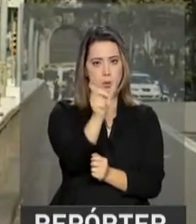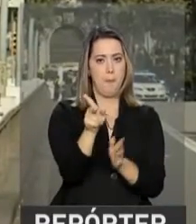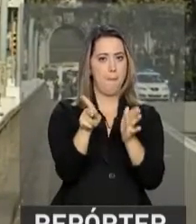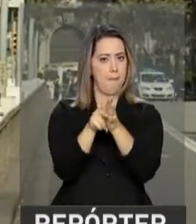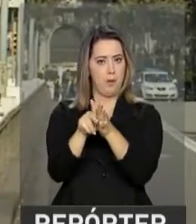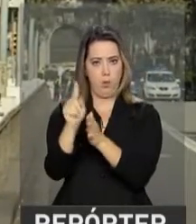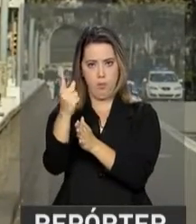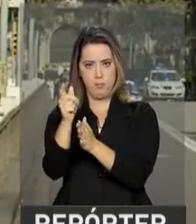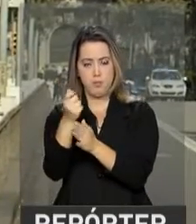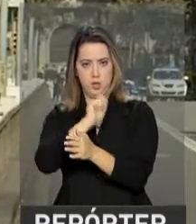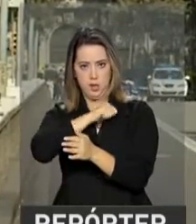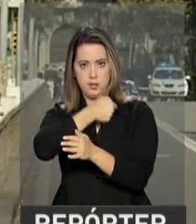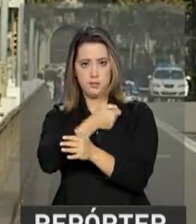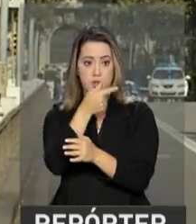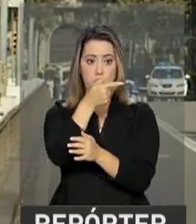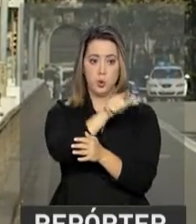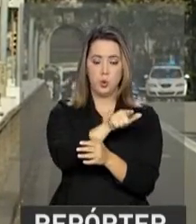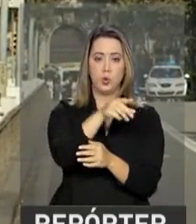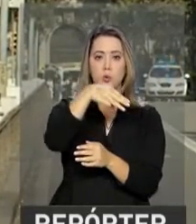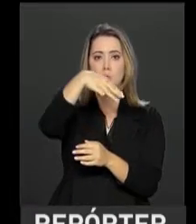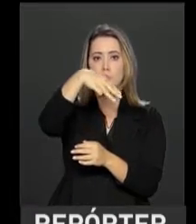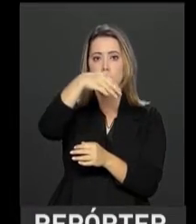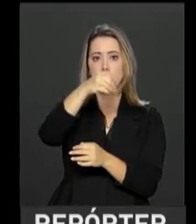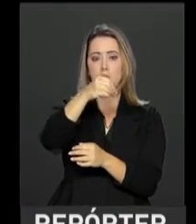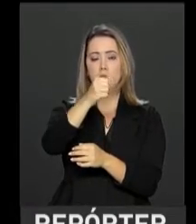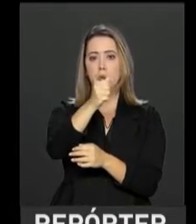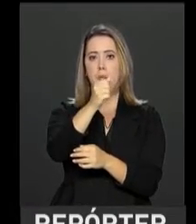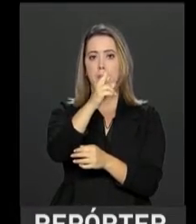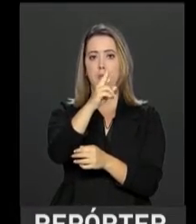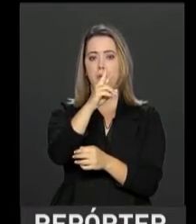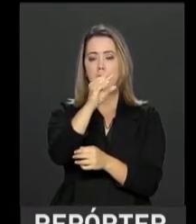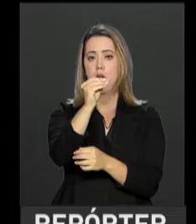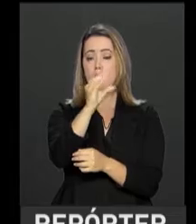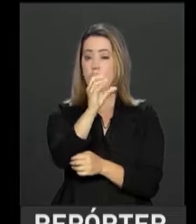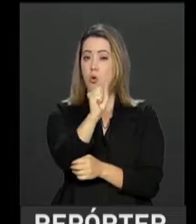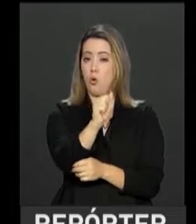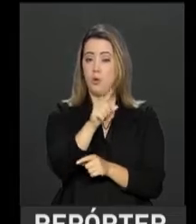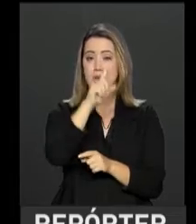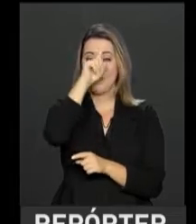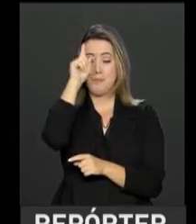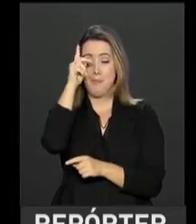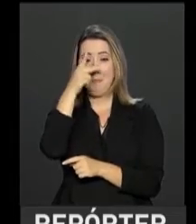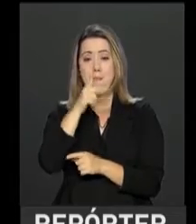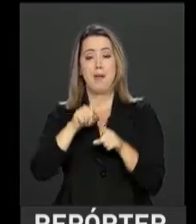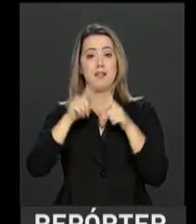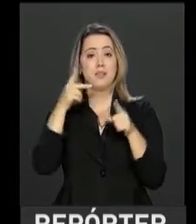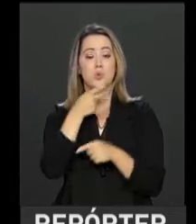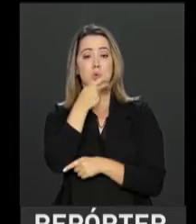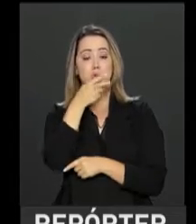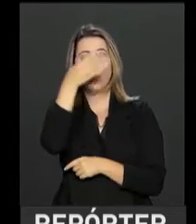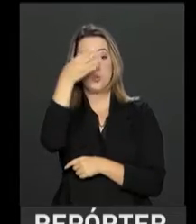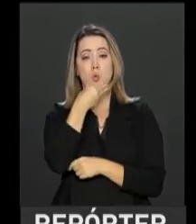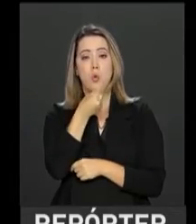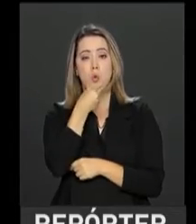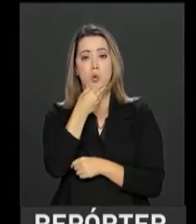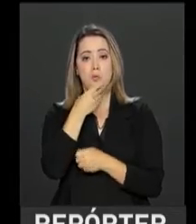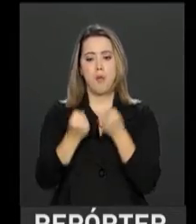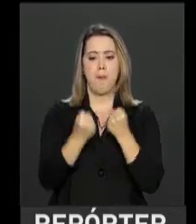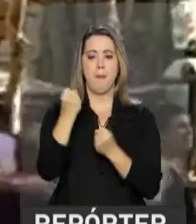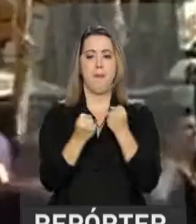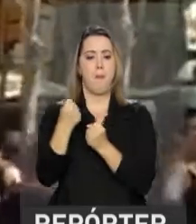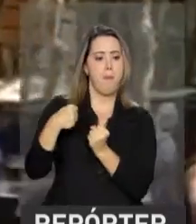marroquina mas o homem que estava dirigindo a van e atropelou pedestres em um dos pontos mais turísticos de